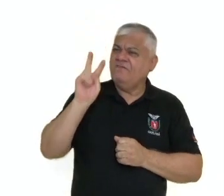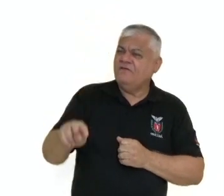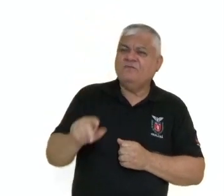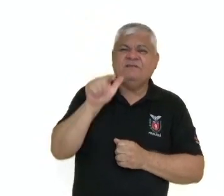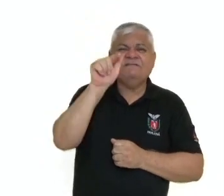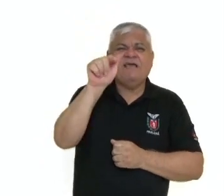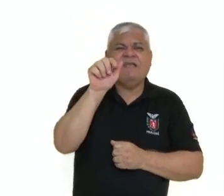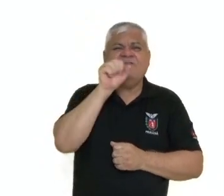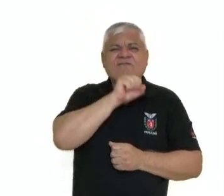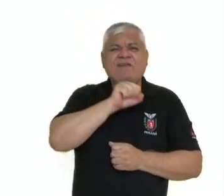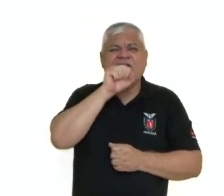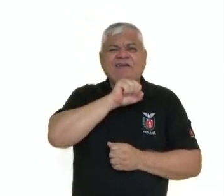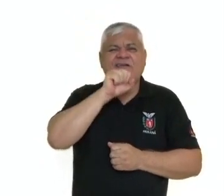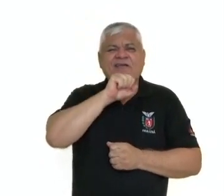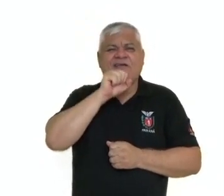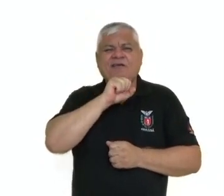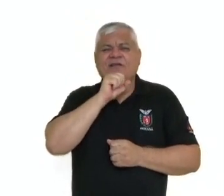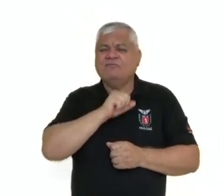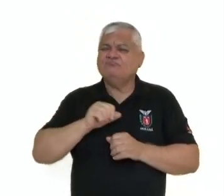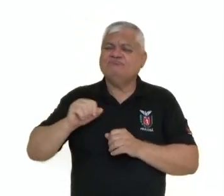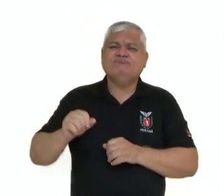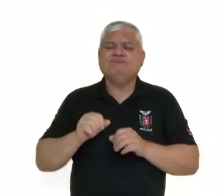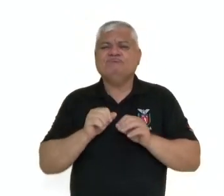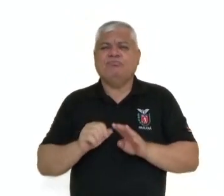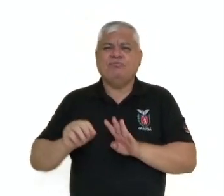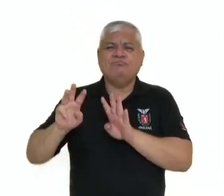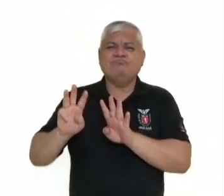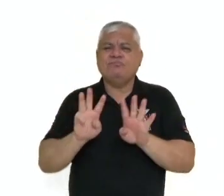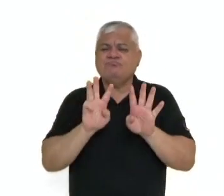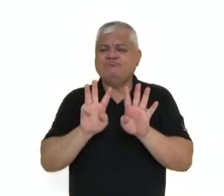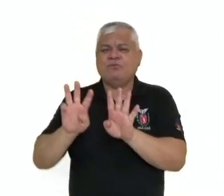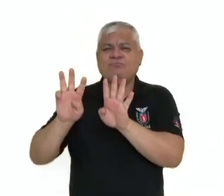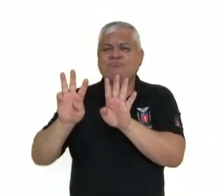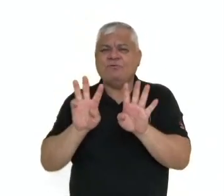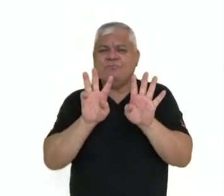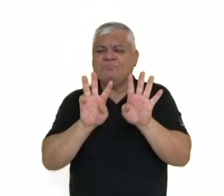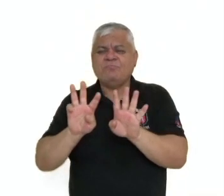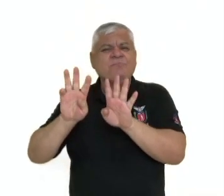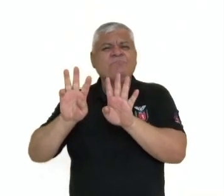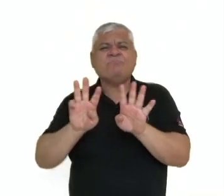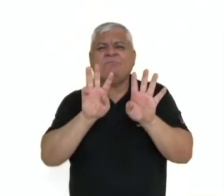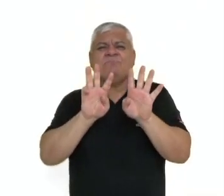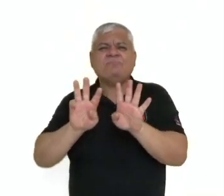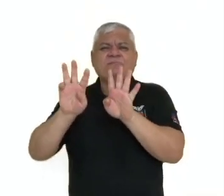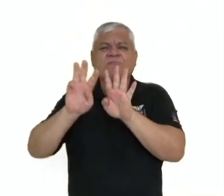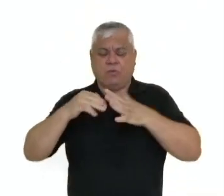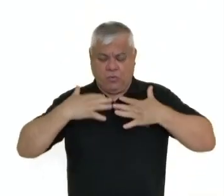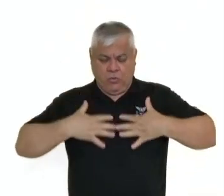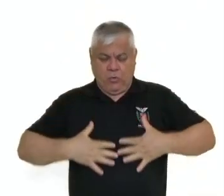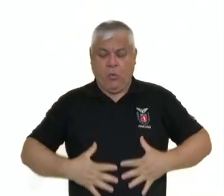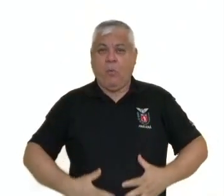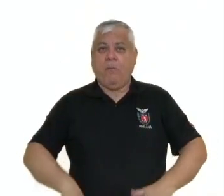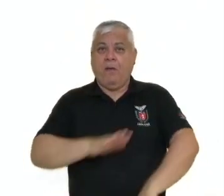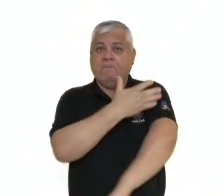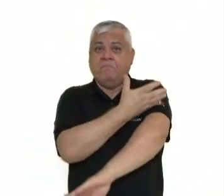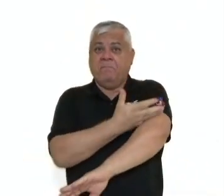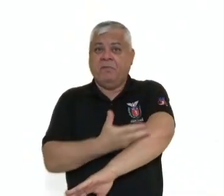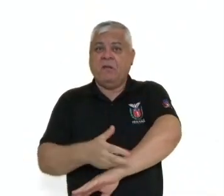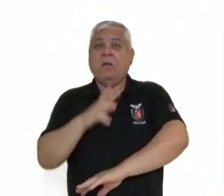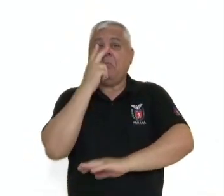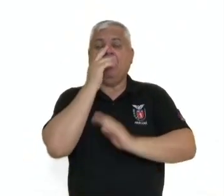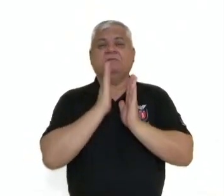do caminho. Estavam 3 de um lado e 4 do outro. Vestidas de branco, pareciam